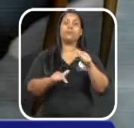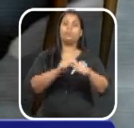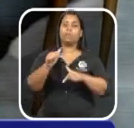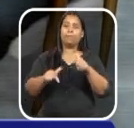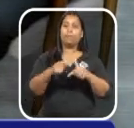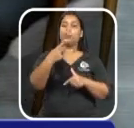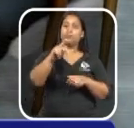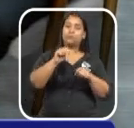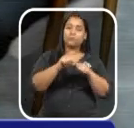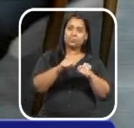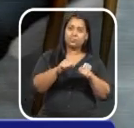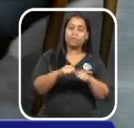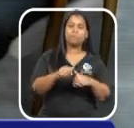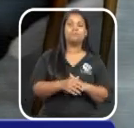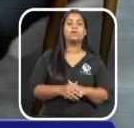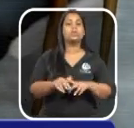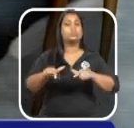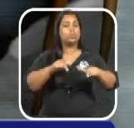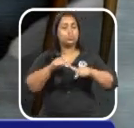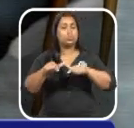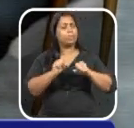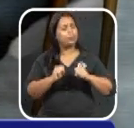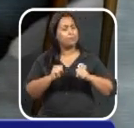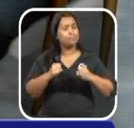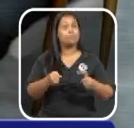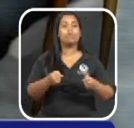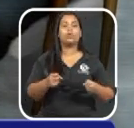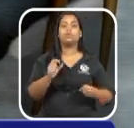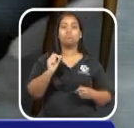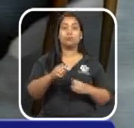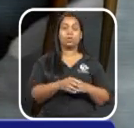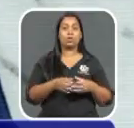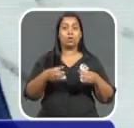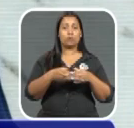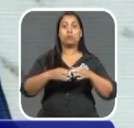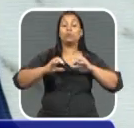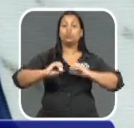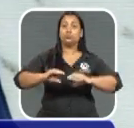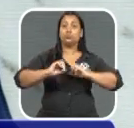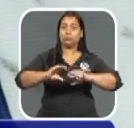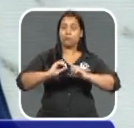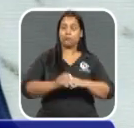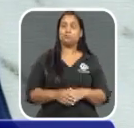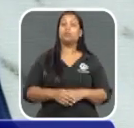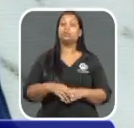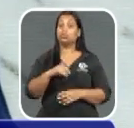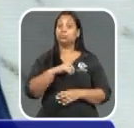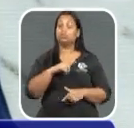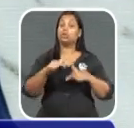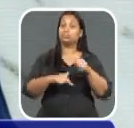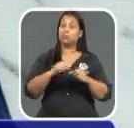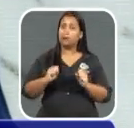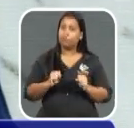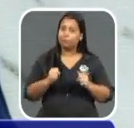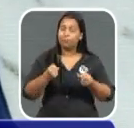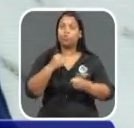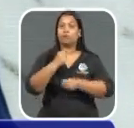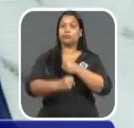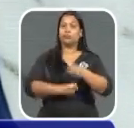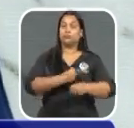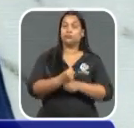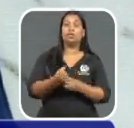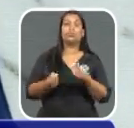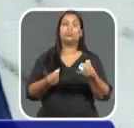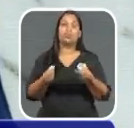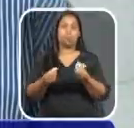senhor realizou, né, um trabalho muito forte foi o da Comissão de Educação. Vocês tiveram um trabalho muito forte esse ano, né? Como que